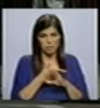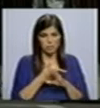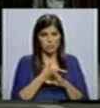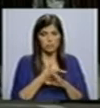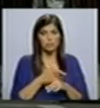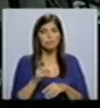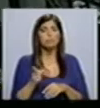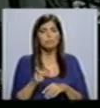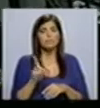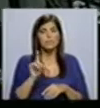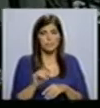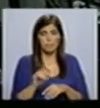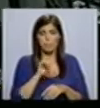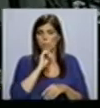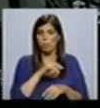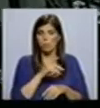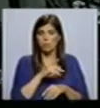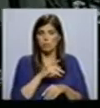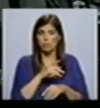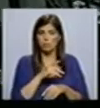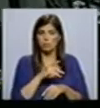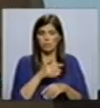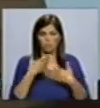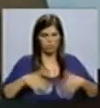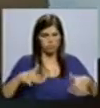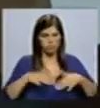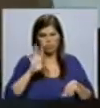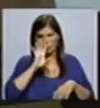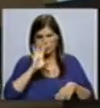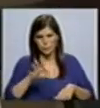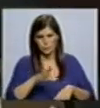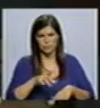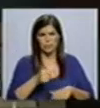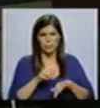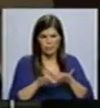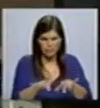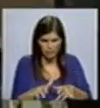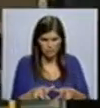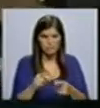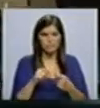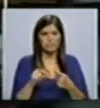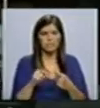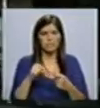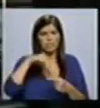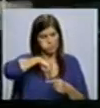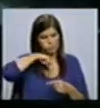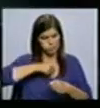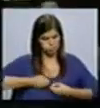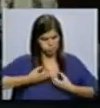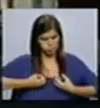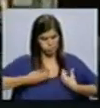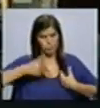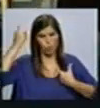que também possam eliminar odores, possam eliminar bactérias que possam ter origem também no próprio corpo humano,